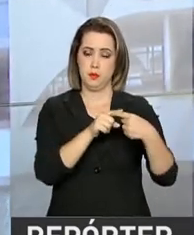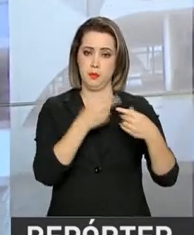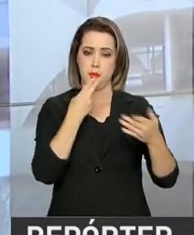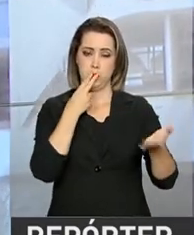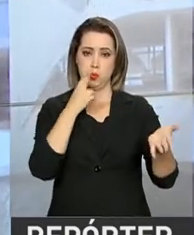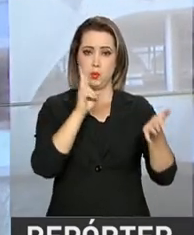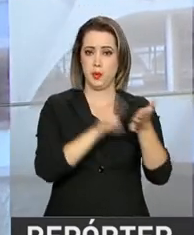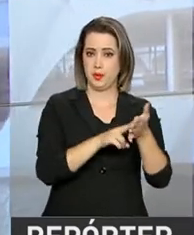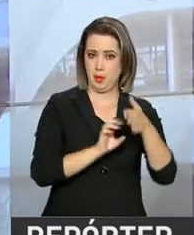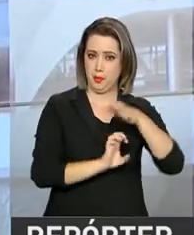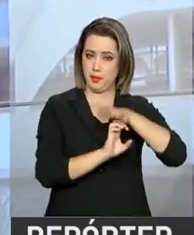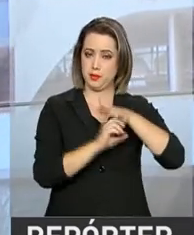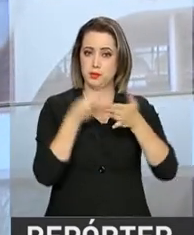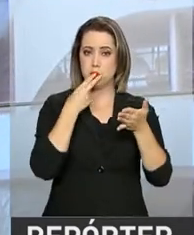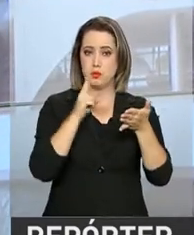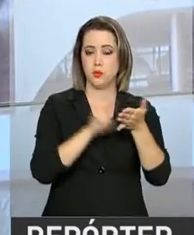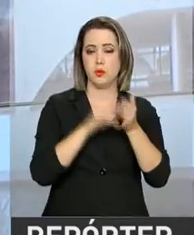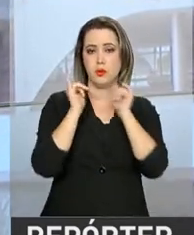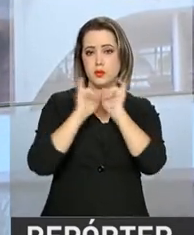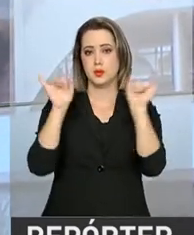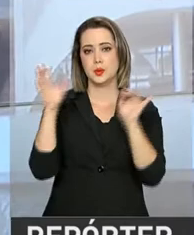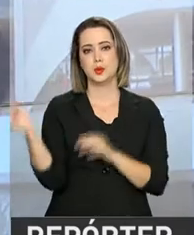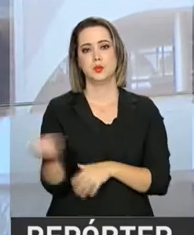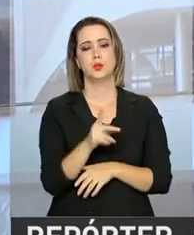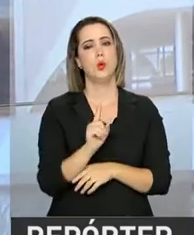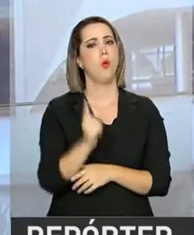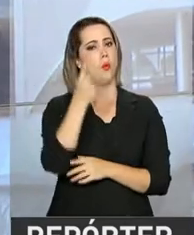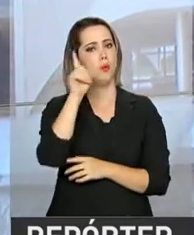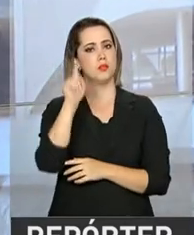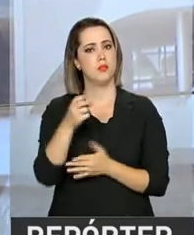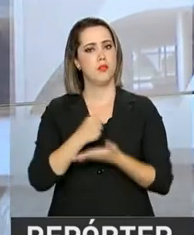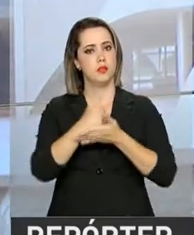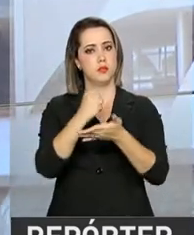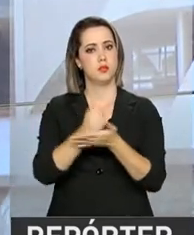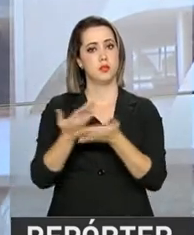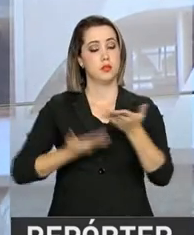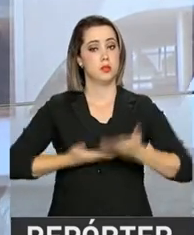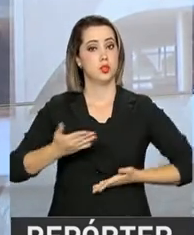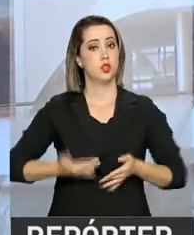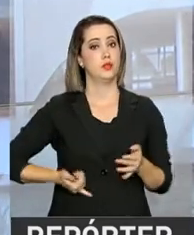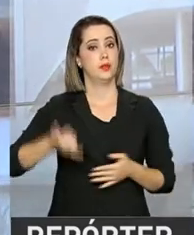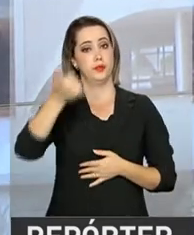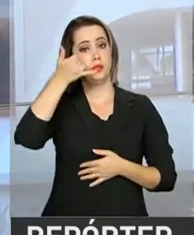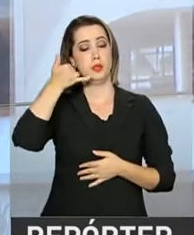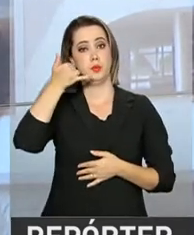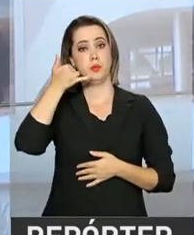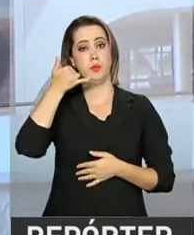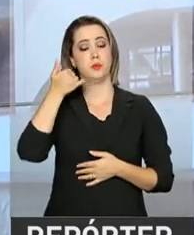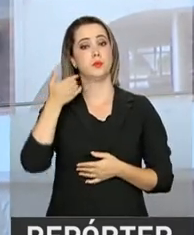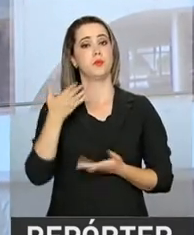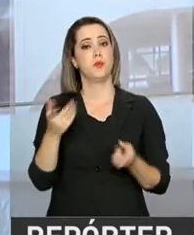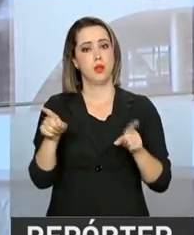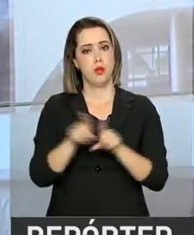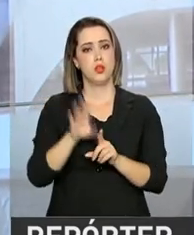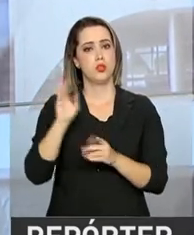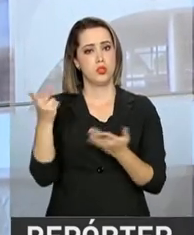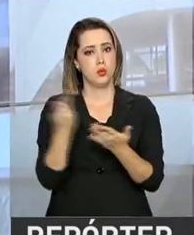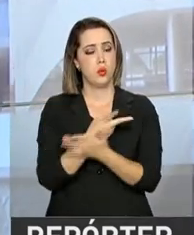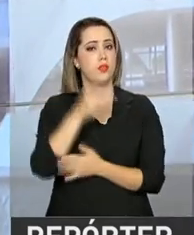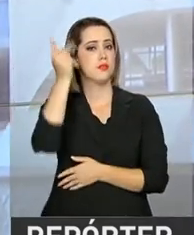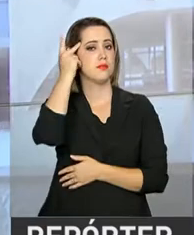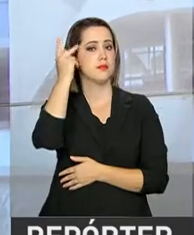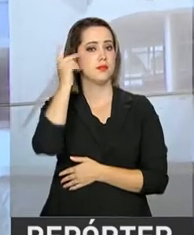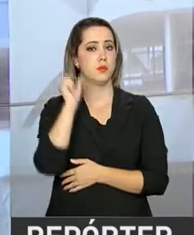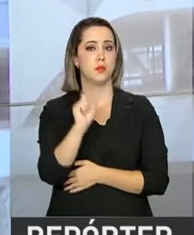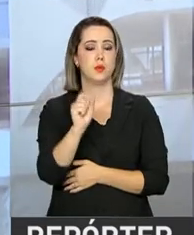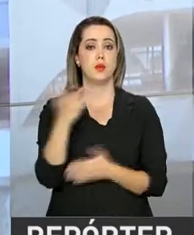essa meta os correios vêm anunciando novidades uma delas é a oferta de serviço de telefonia móvel que já funciona em são